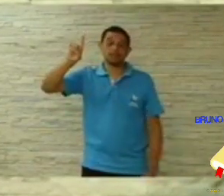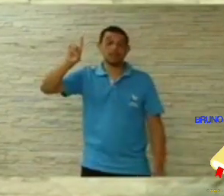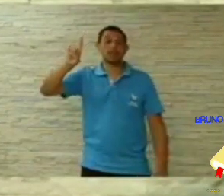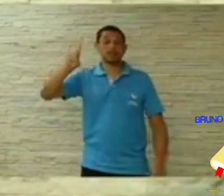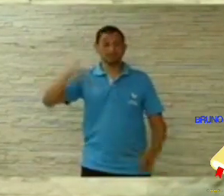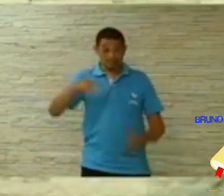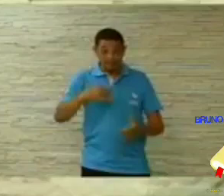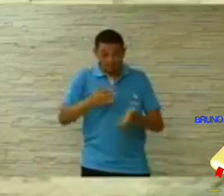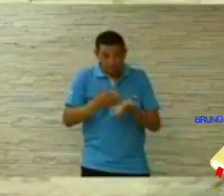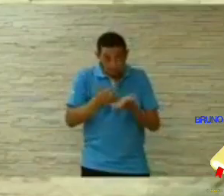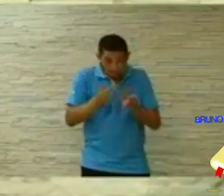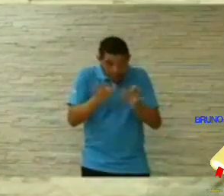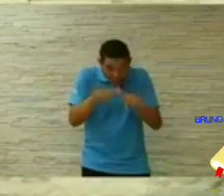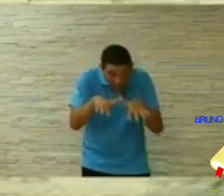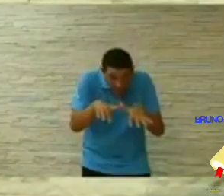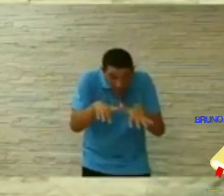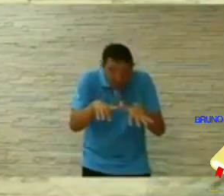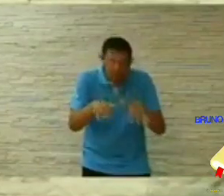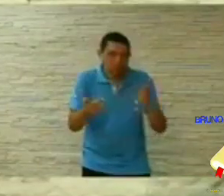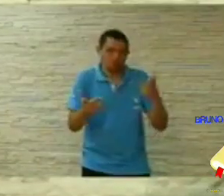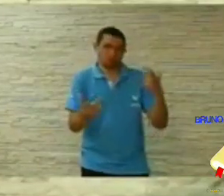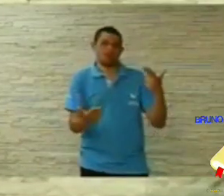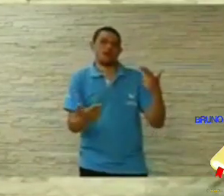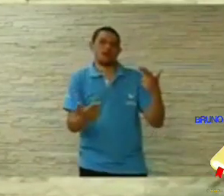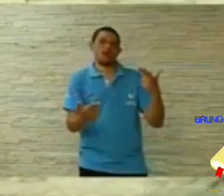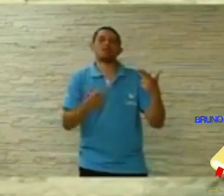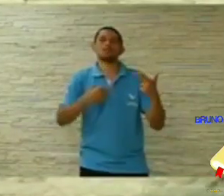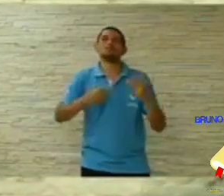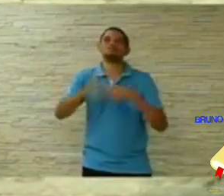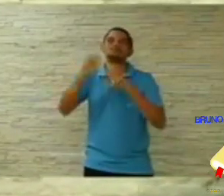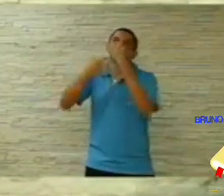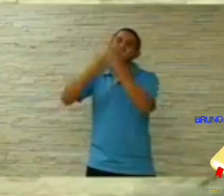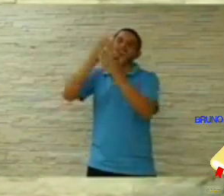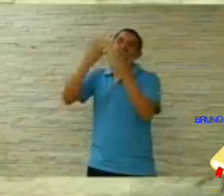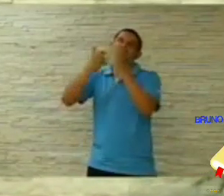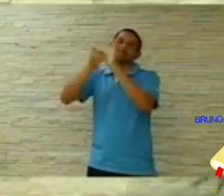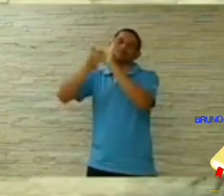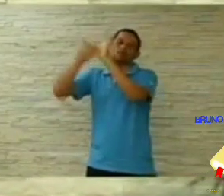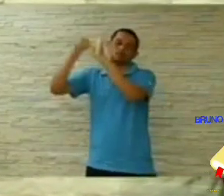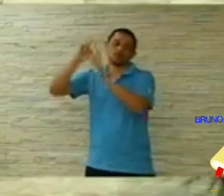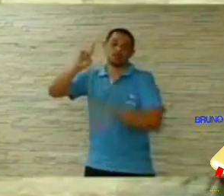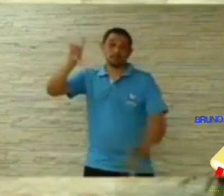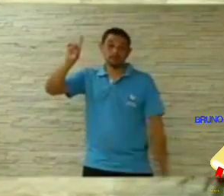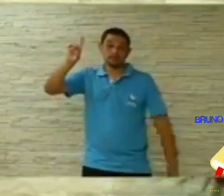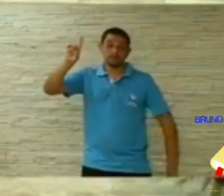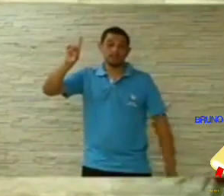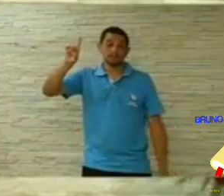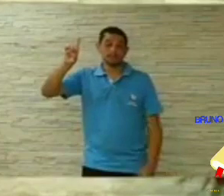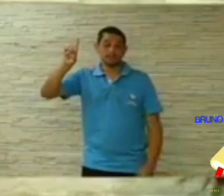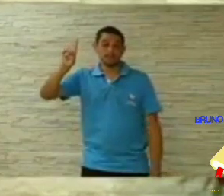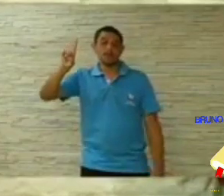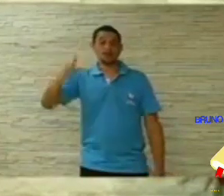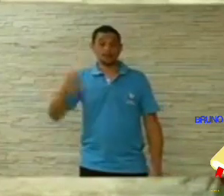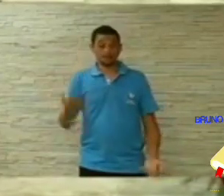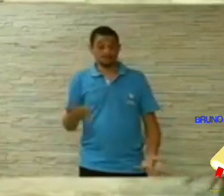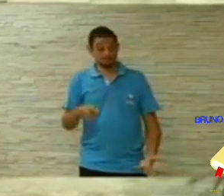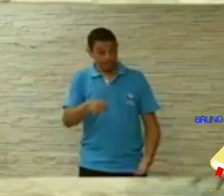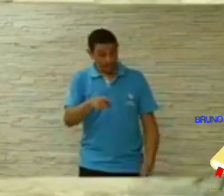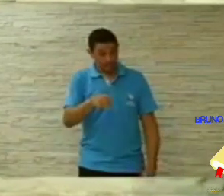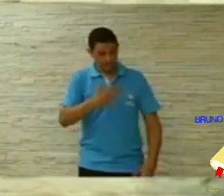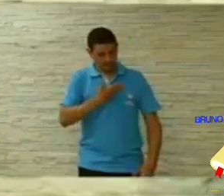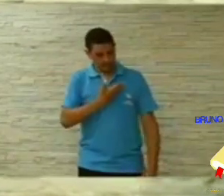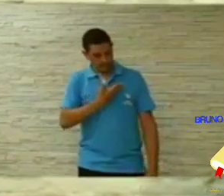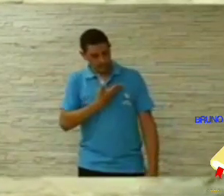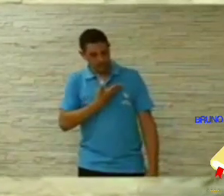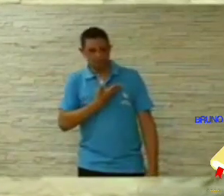Termina com um cântico de louvor a esse Deus. Saiba, meu amigo,